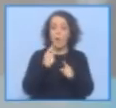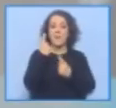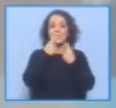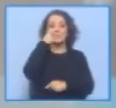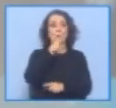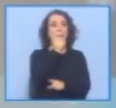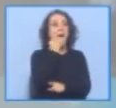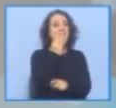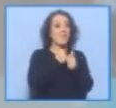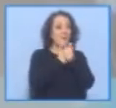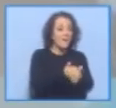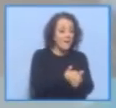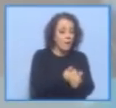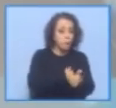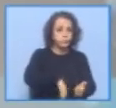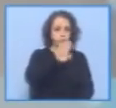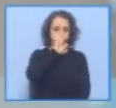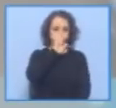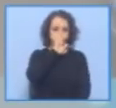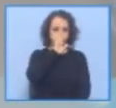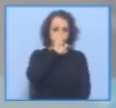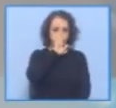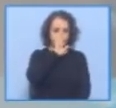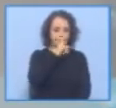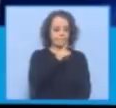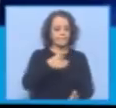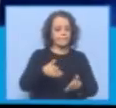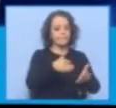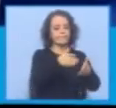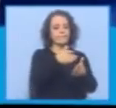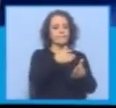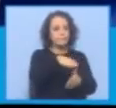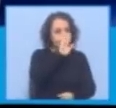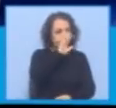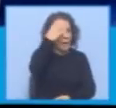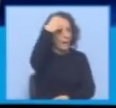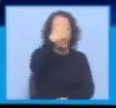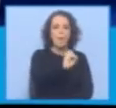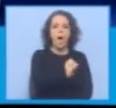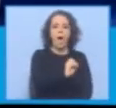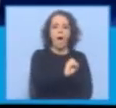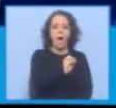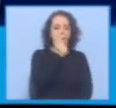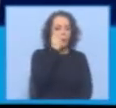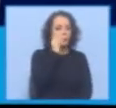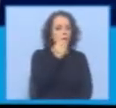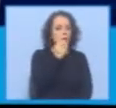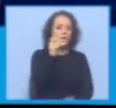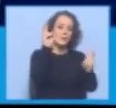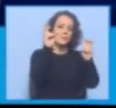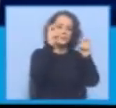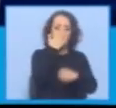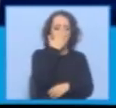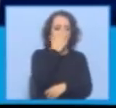estrelas diferentes que não conduzem ao tal rei, não é? Que não conduzem ao menino